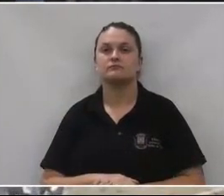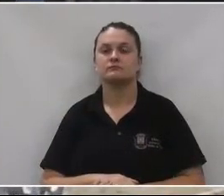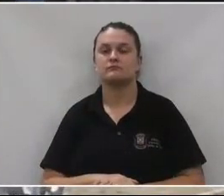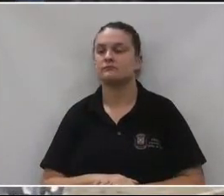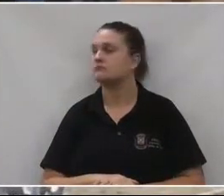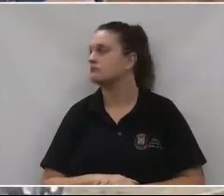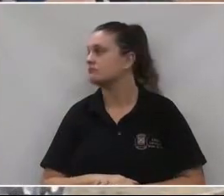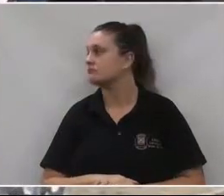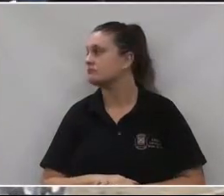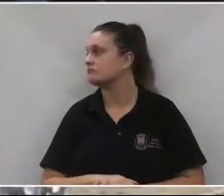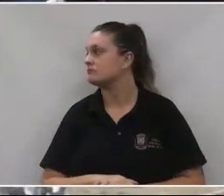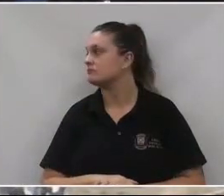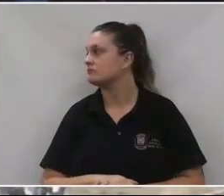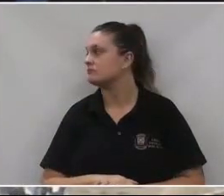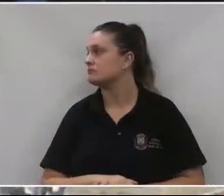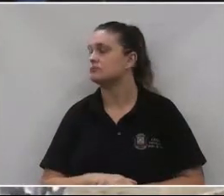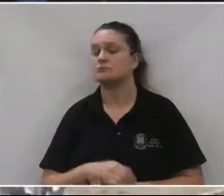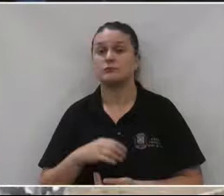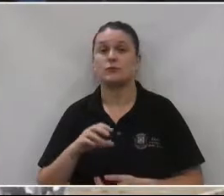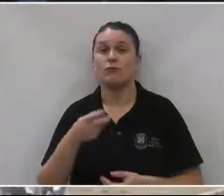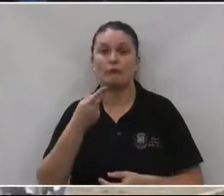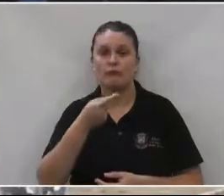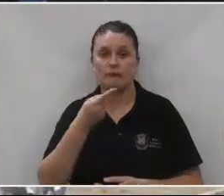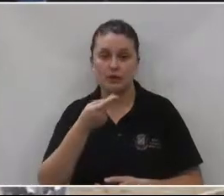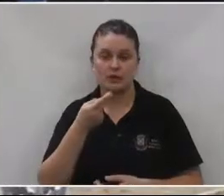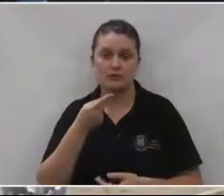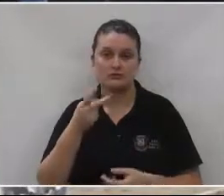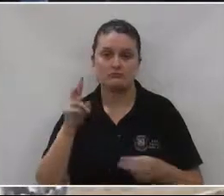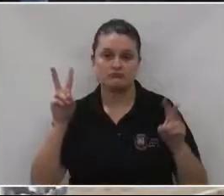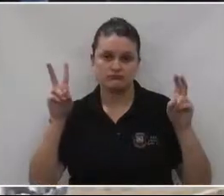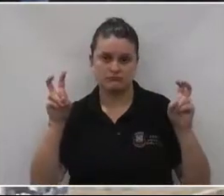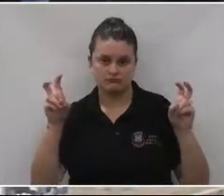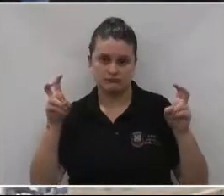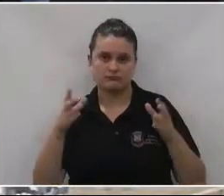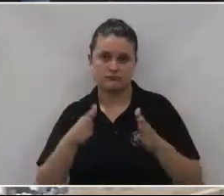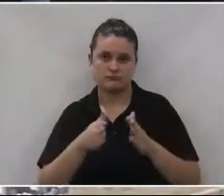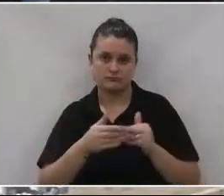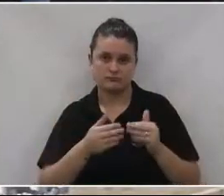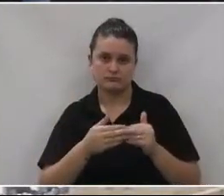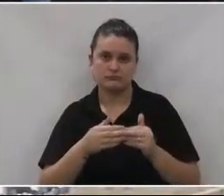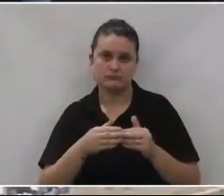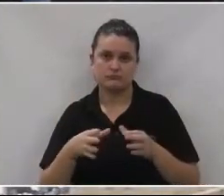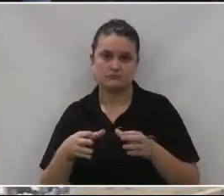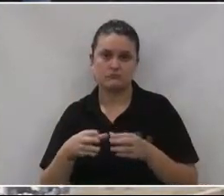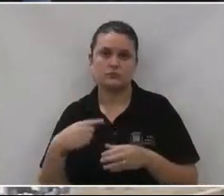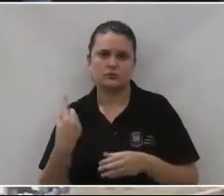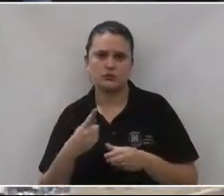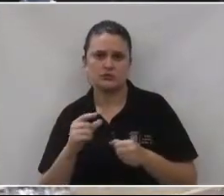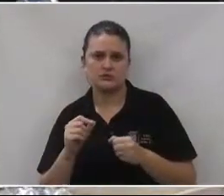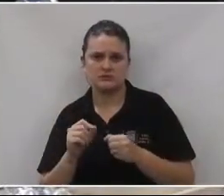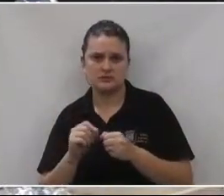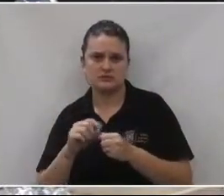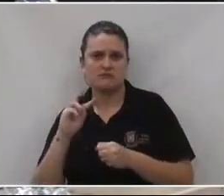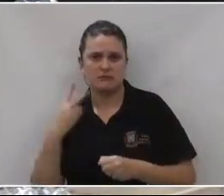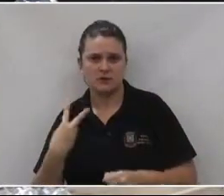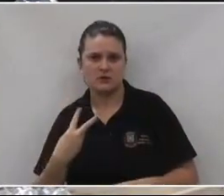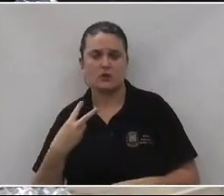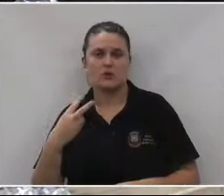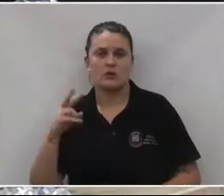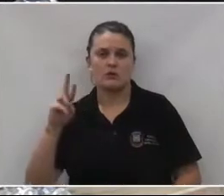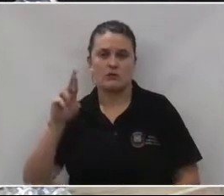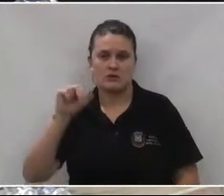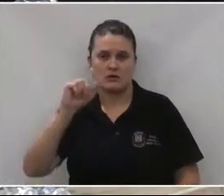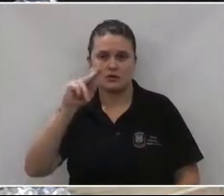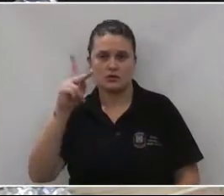um comentário sobre esse mesmo requerimento nosso que foi feito pelo rádio em 2017